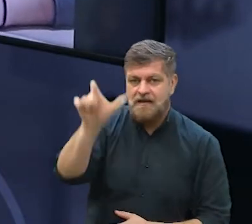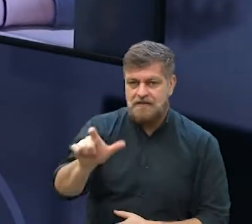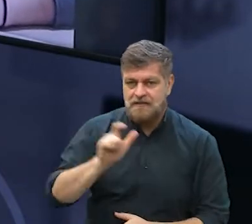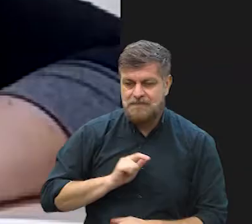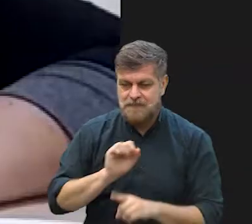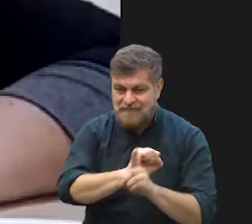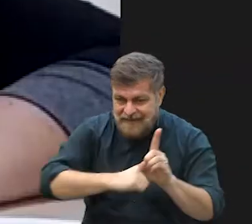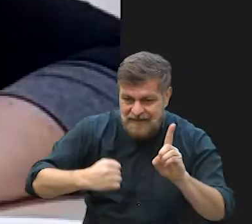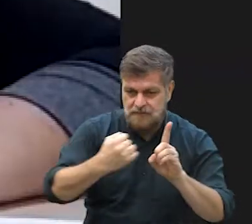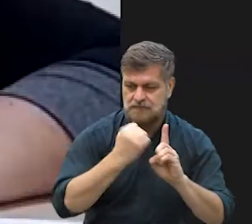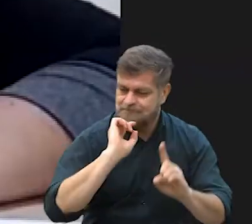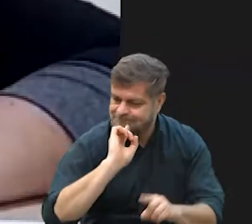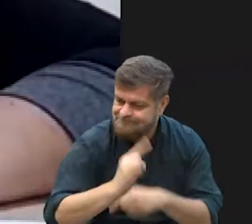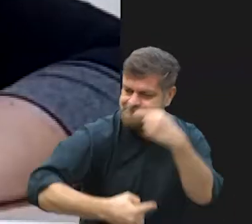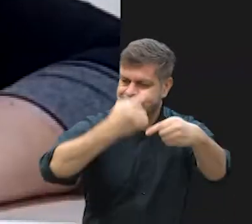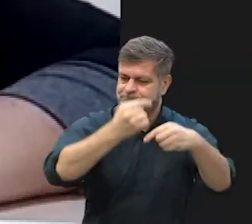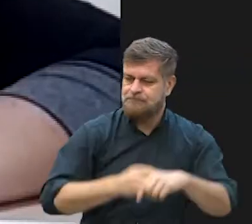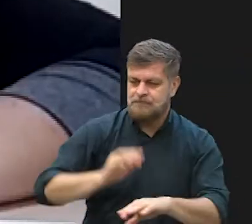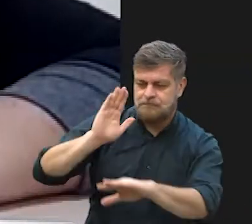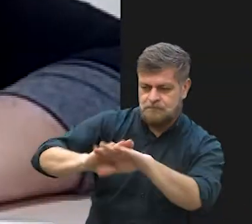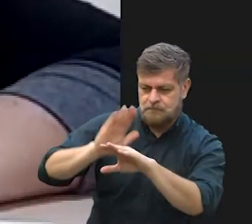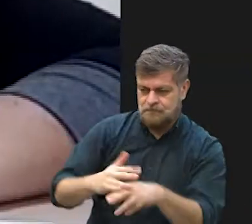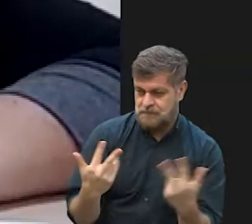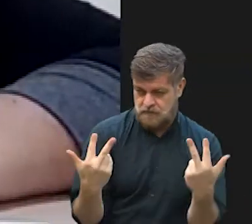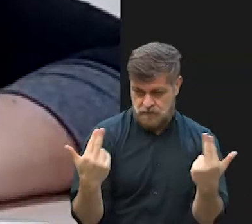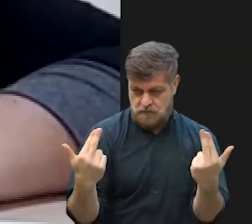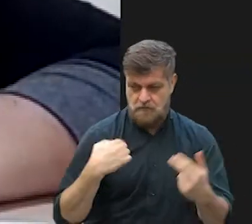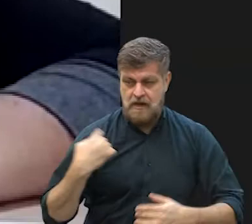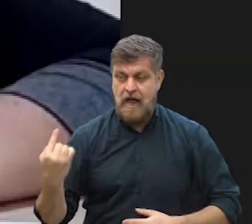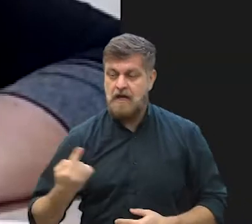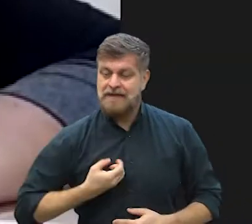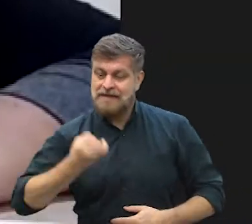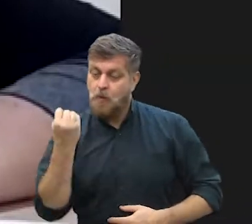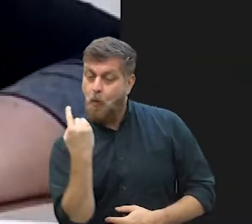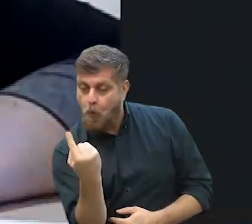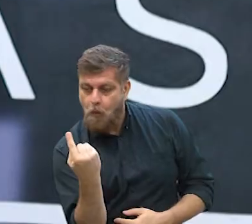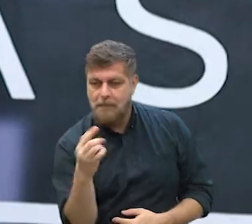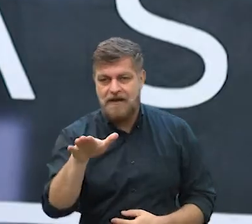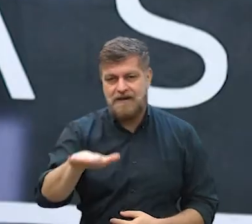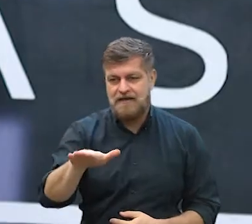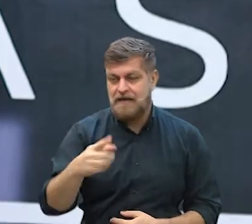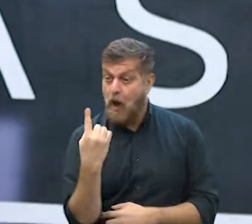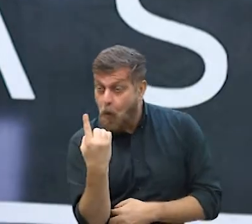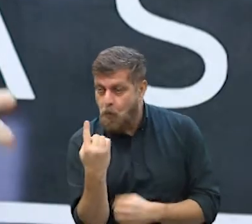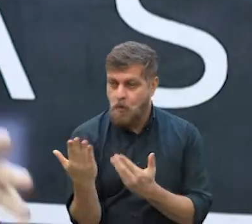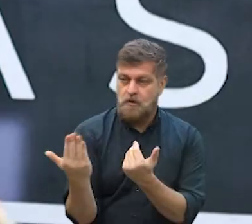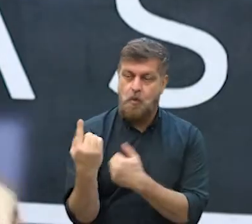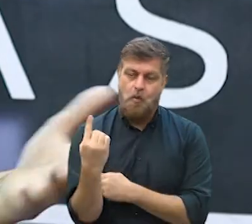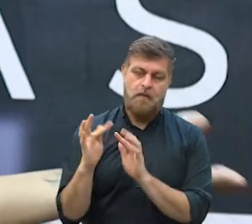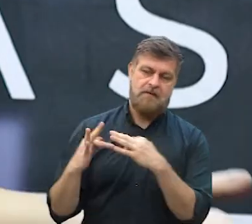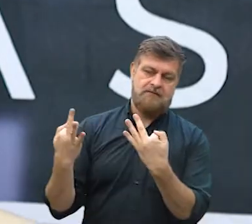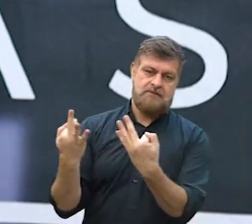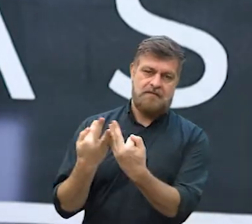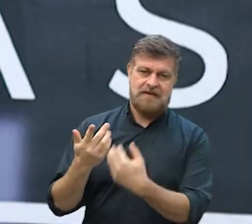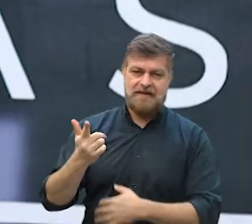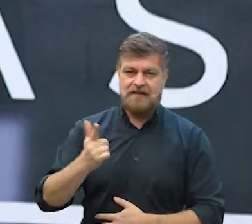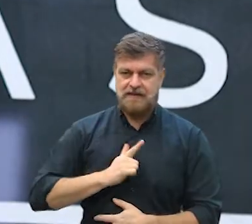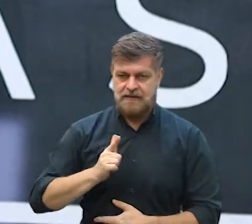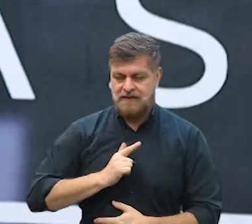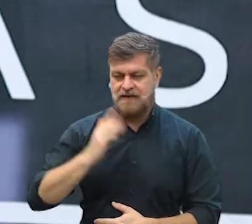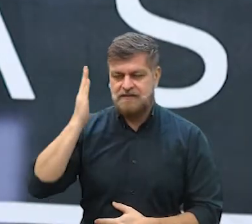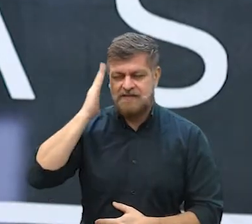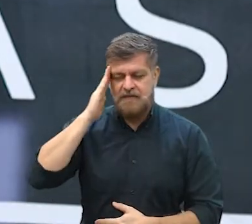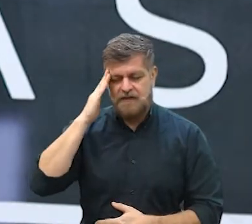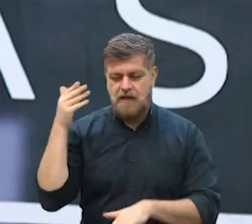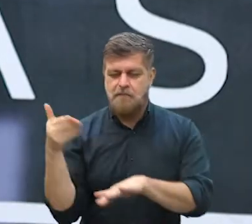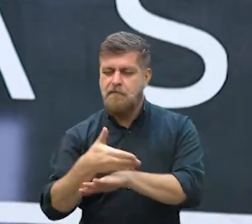transformação social de uma atividade como essa. A gente não está falando de uma criança, de um jovem, de uma família que teria talvez um